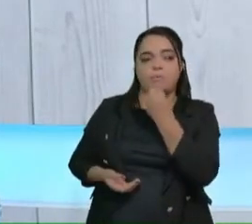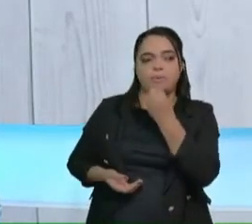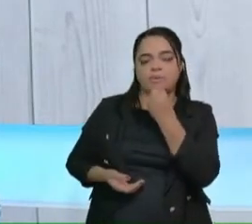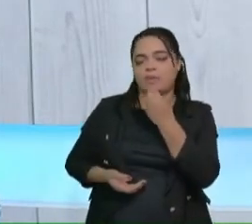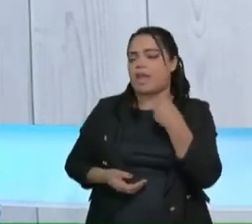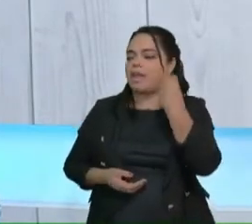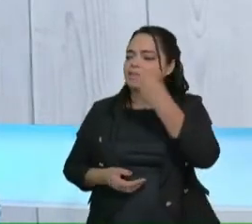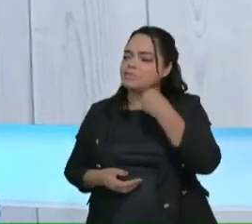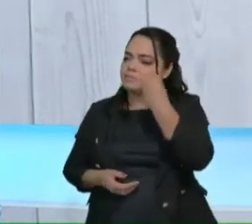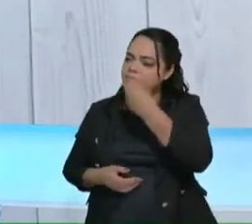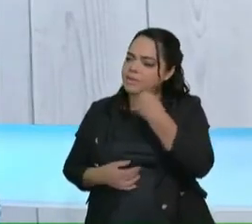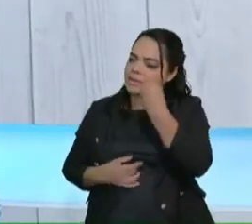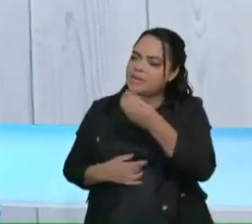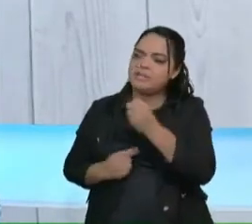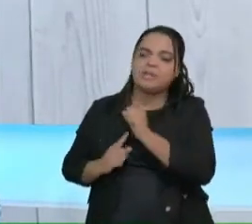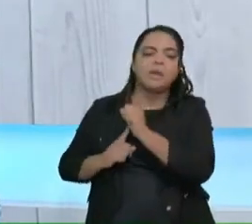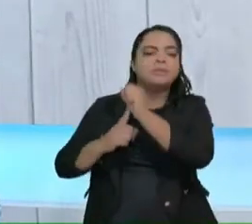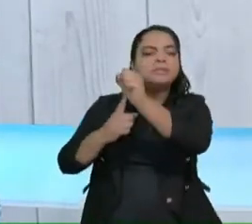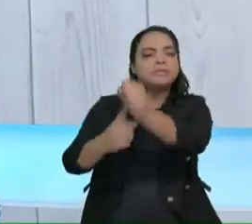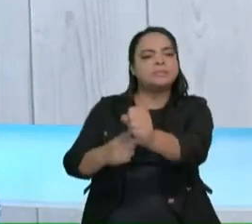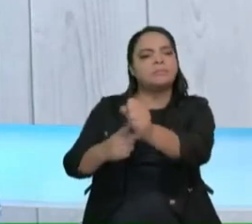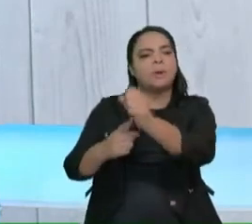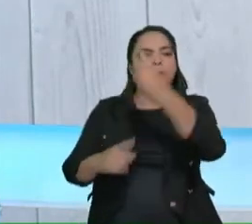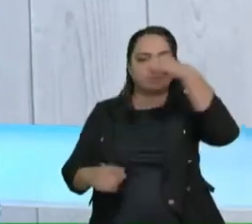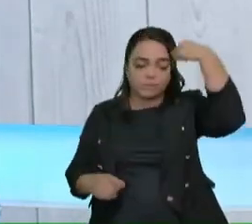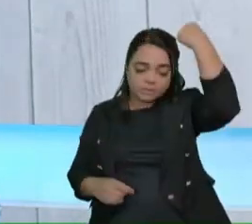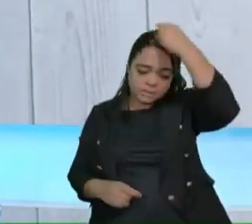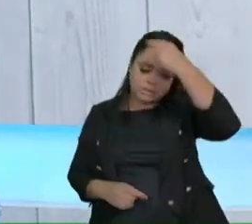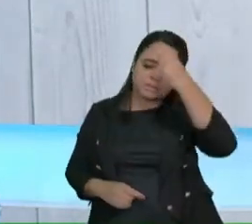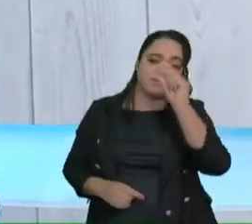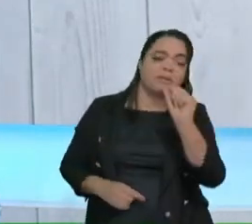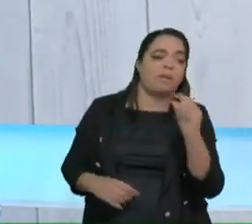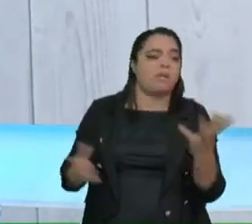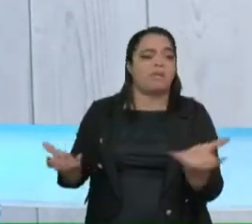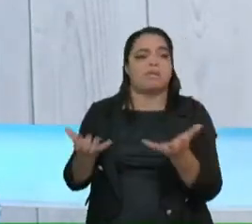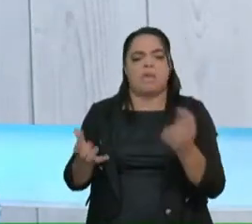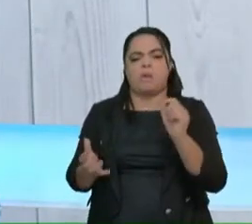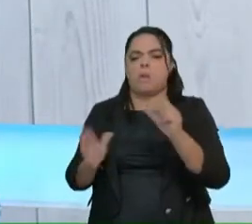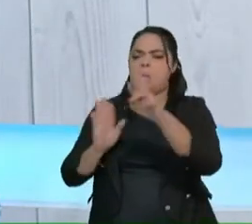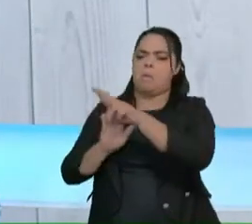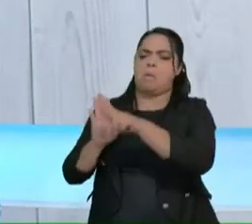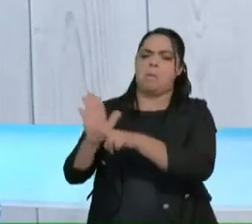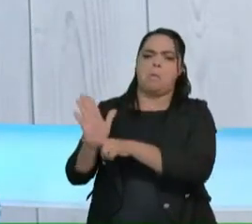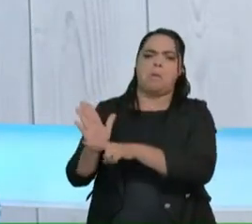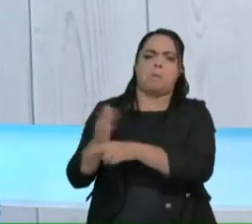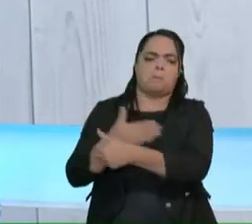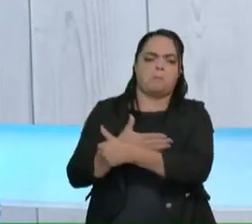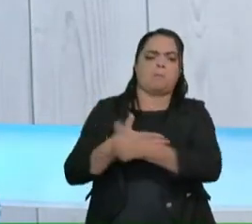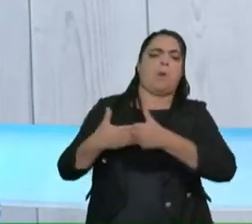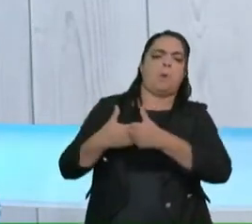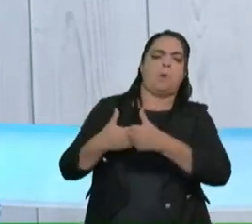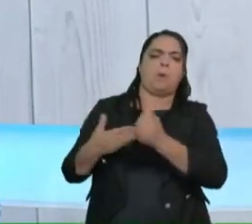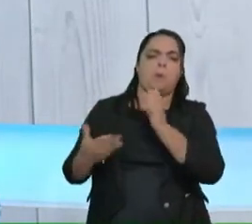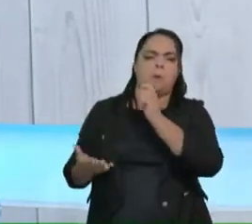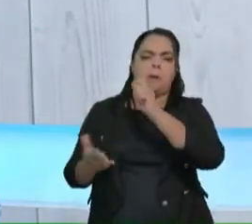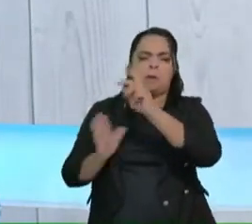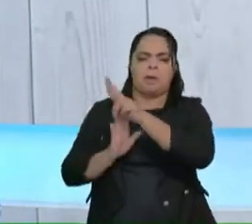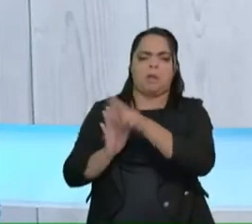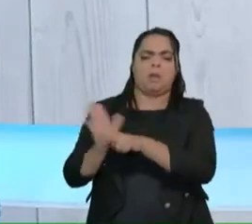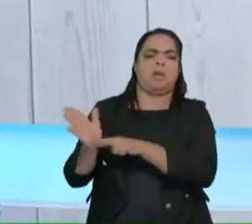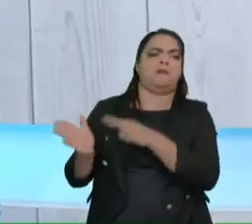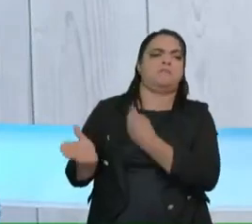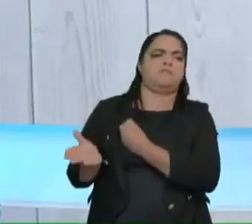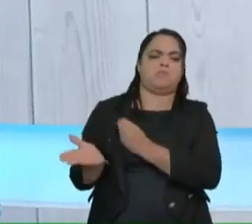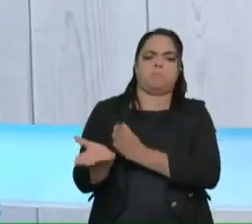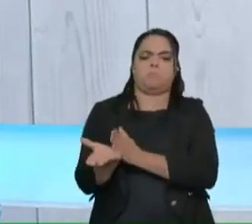vivenciar aquele simbólico aquele sagrado e oferecem mais regras Morais regras de Conduta